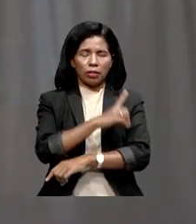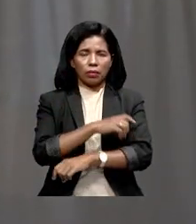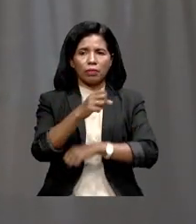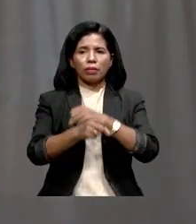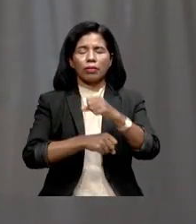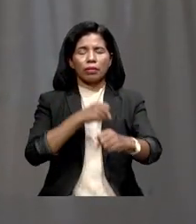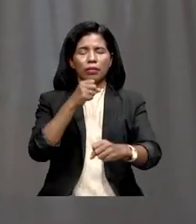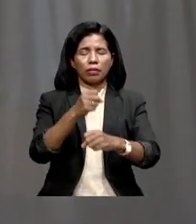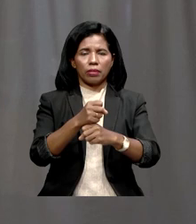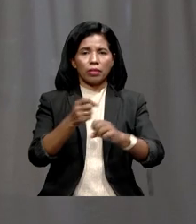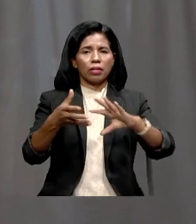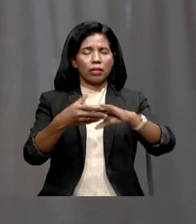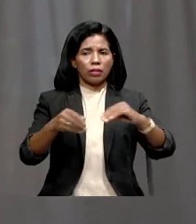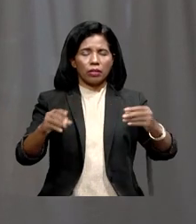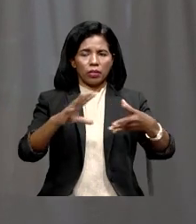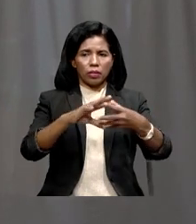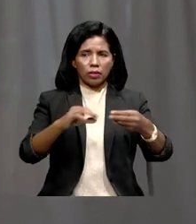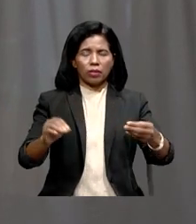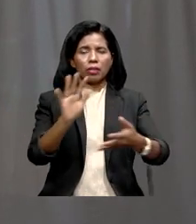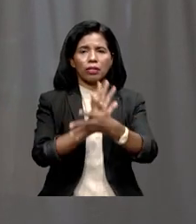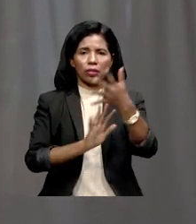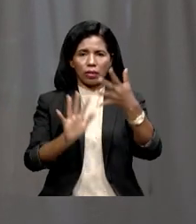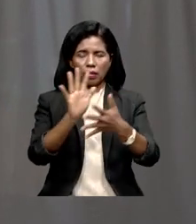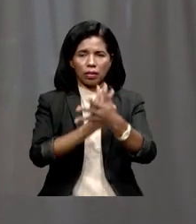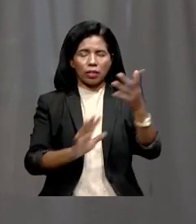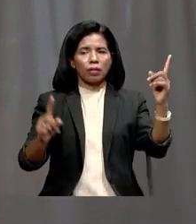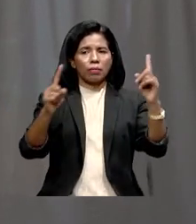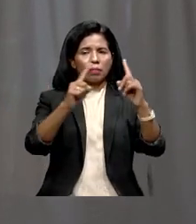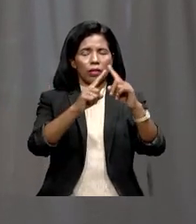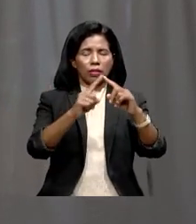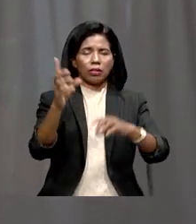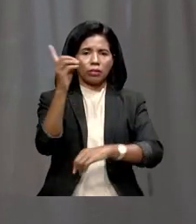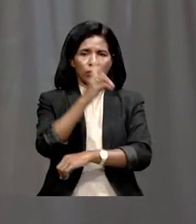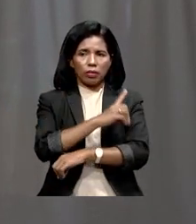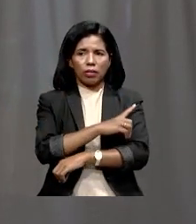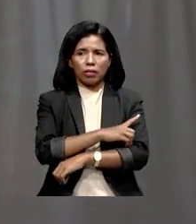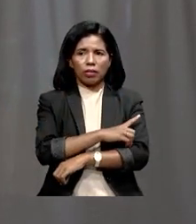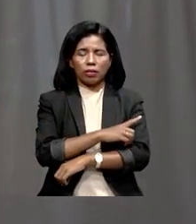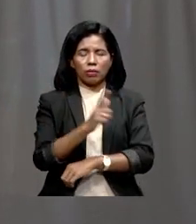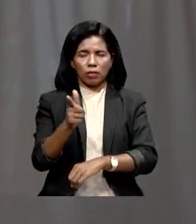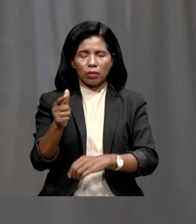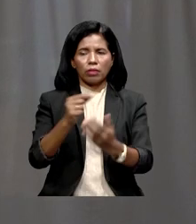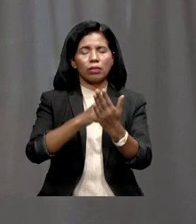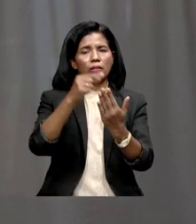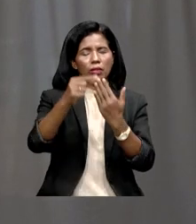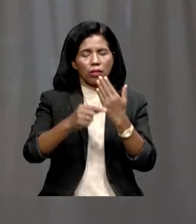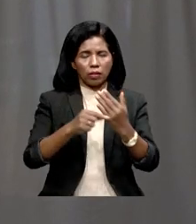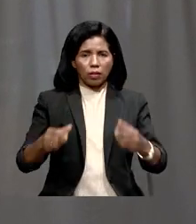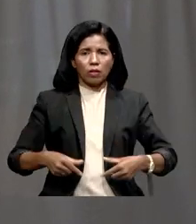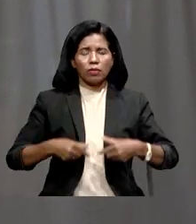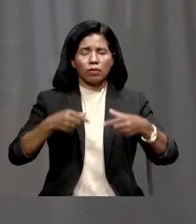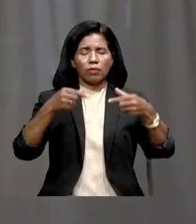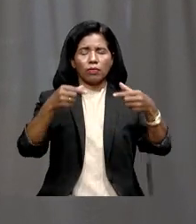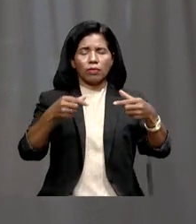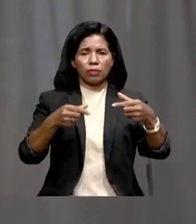aniversário, loro histórico, nevema que celebra ba loro no 20 de agosto. Segundo, fo honra no glória